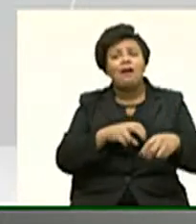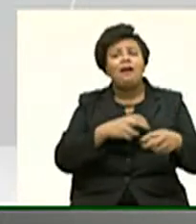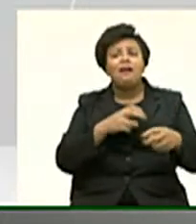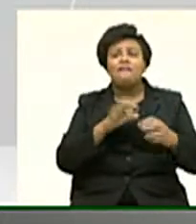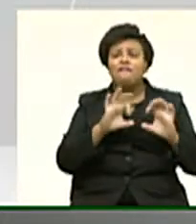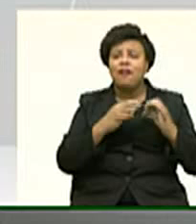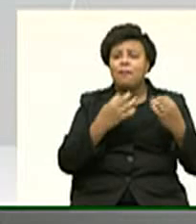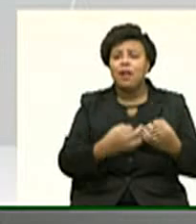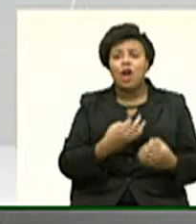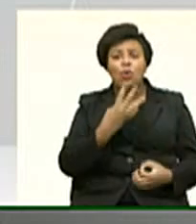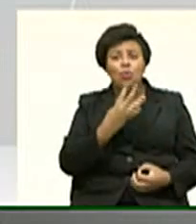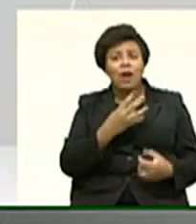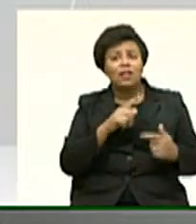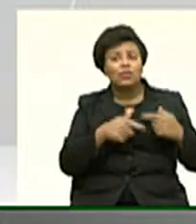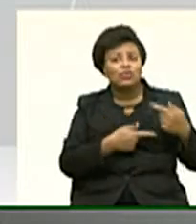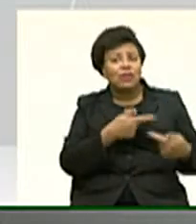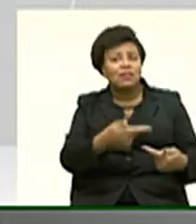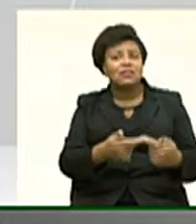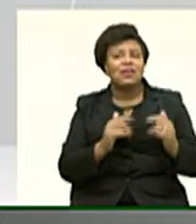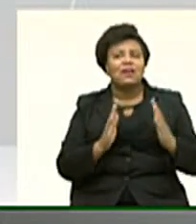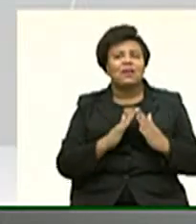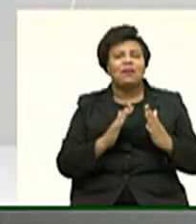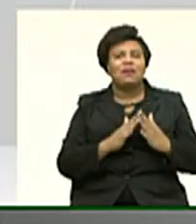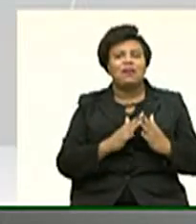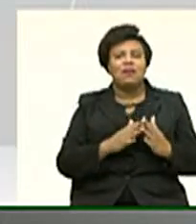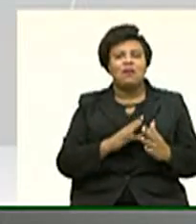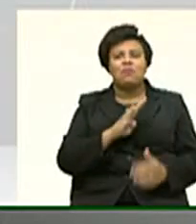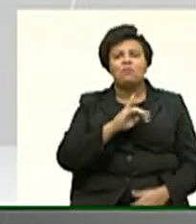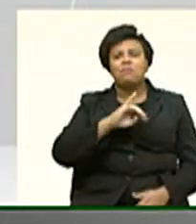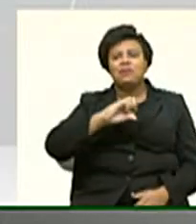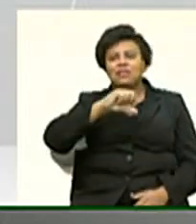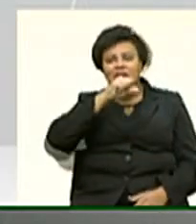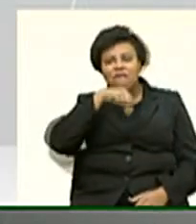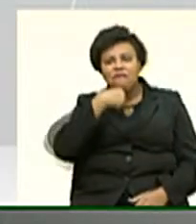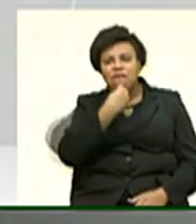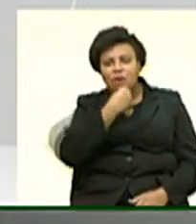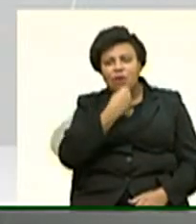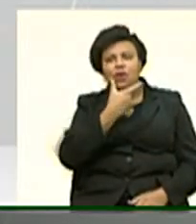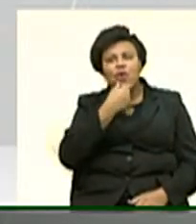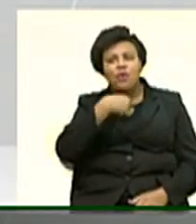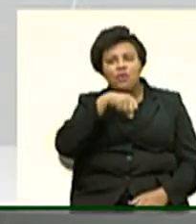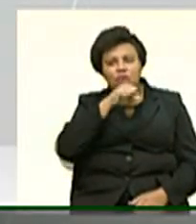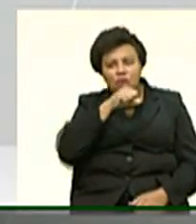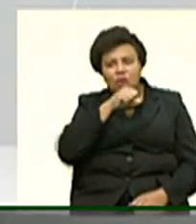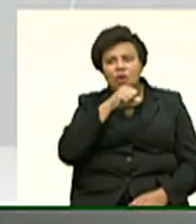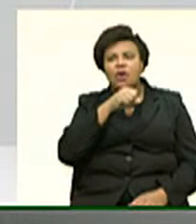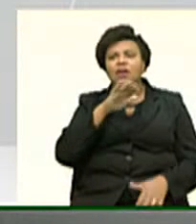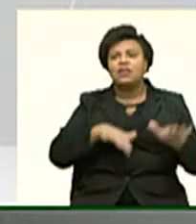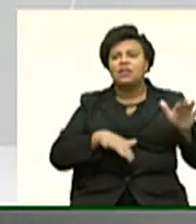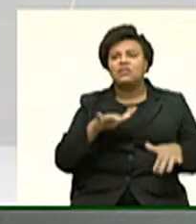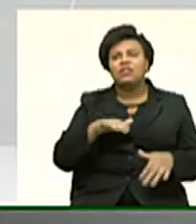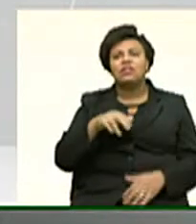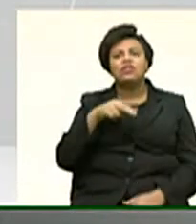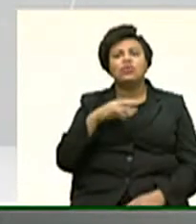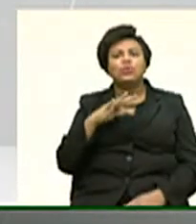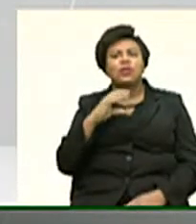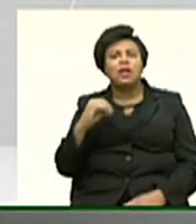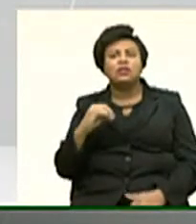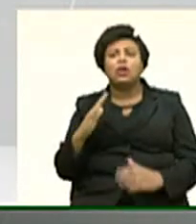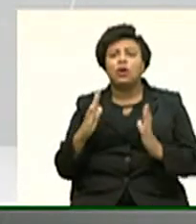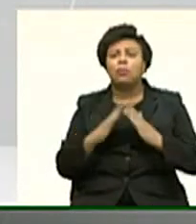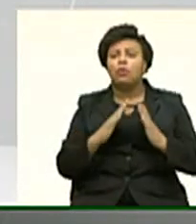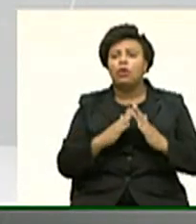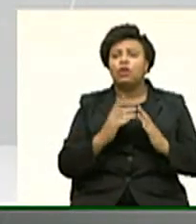familiar 4 gerações morando. Morava o bisavô, o avô, o filho, o neto e às vezes o bisneto. Morando um